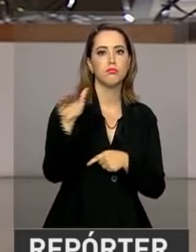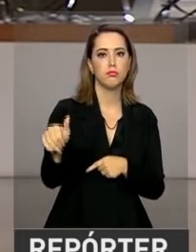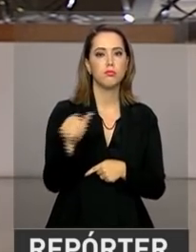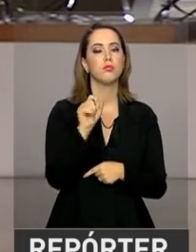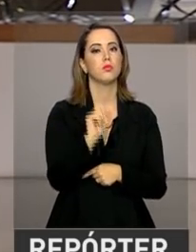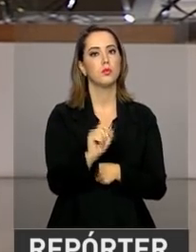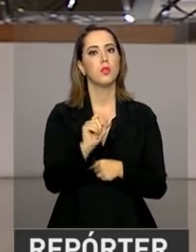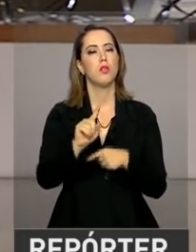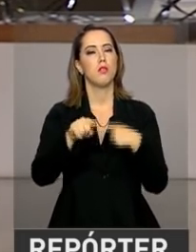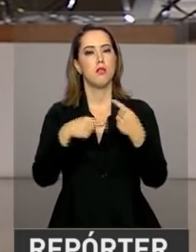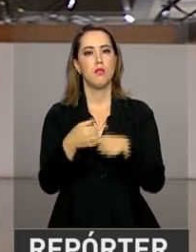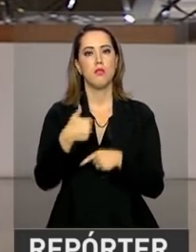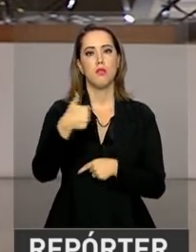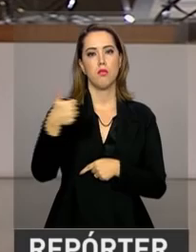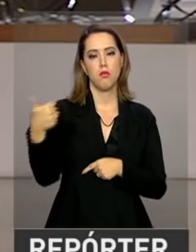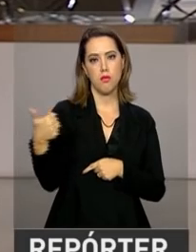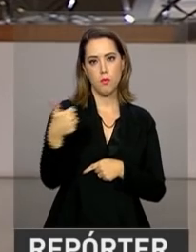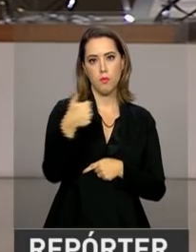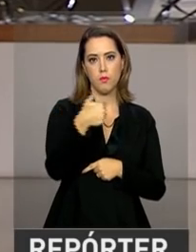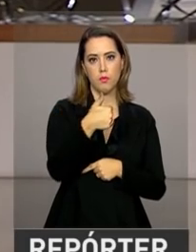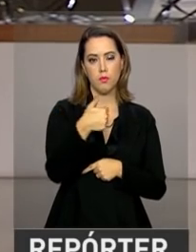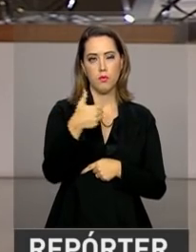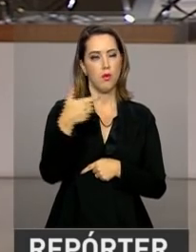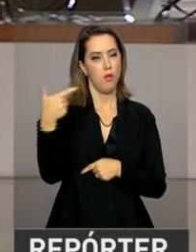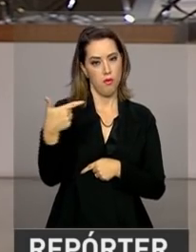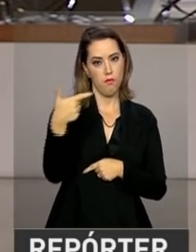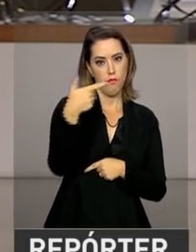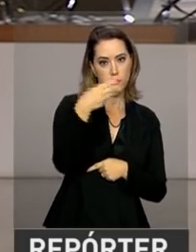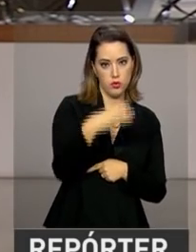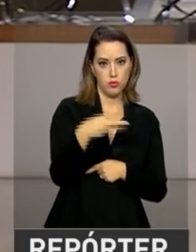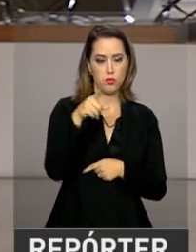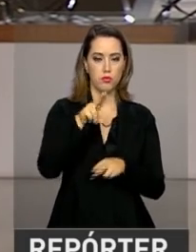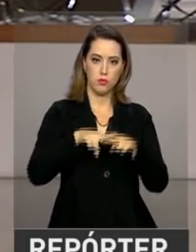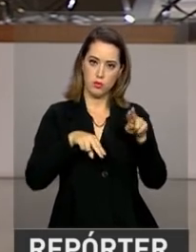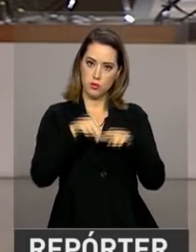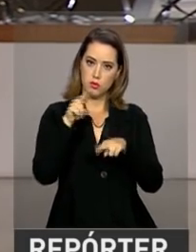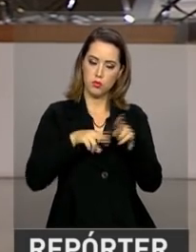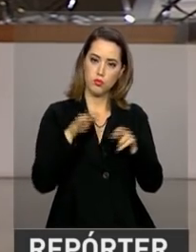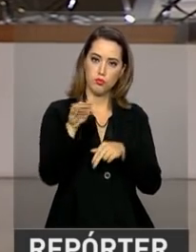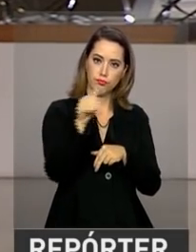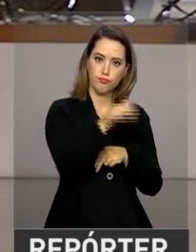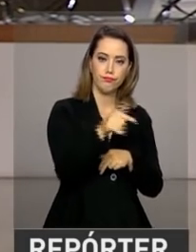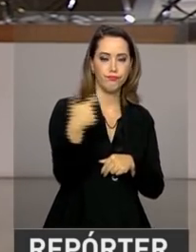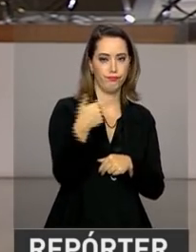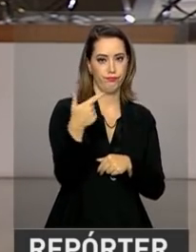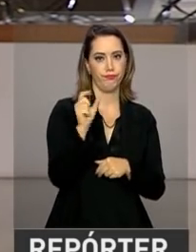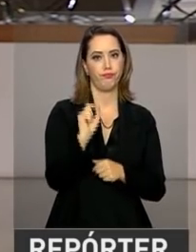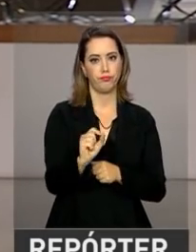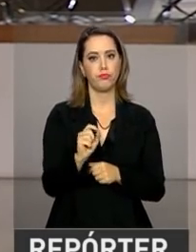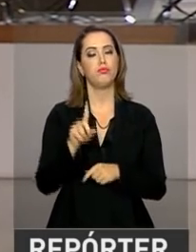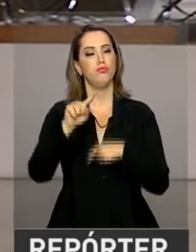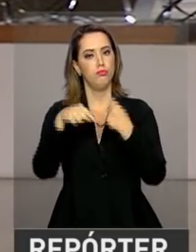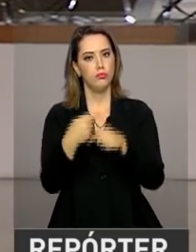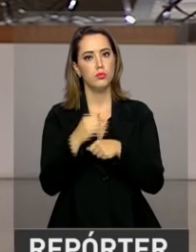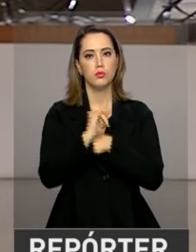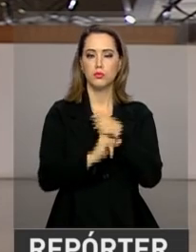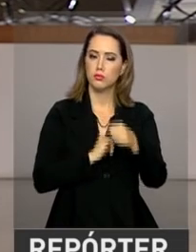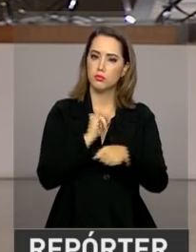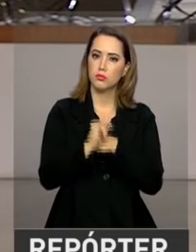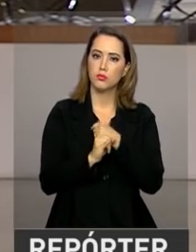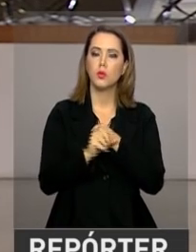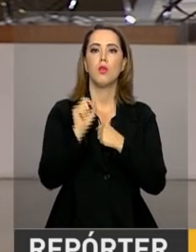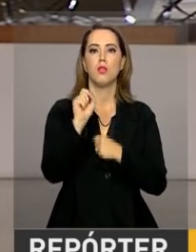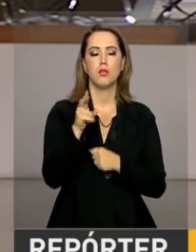de lista de espera tá prevista para começar no dia 23 de junho. Todos os detalhes podem ser consultados aí na